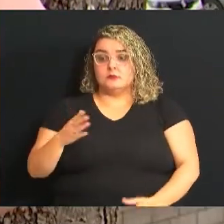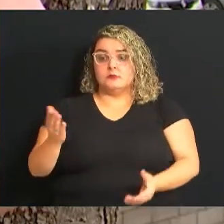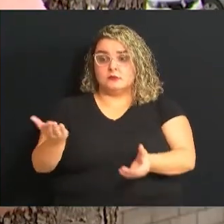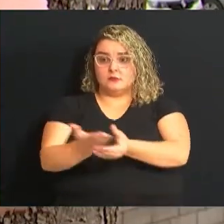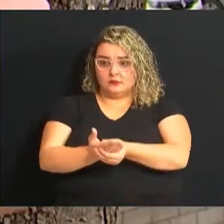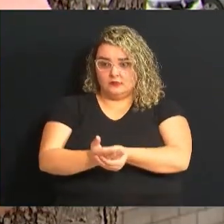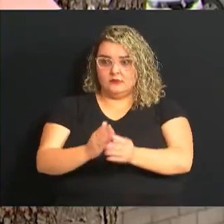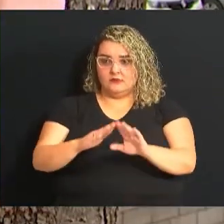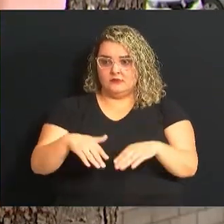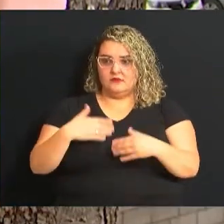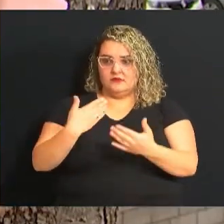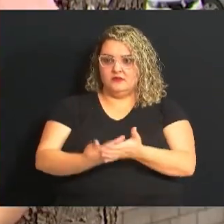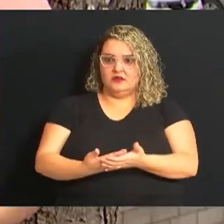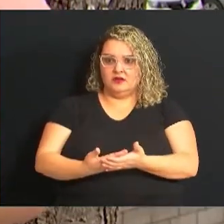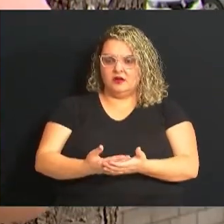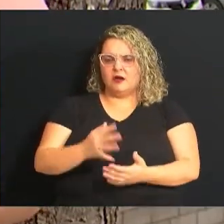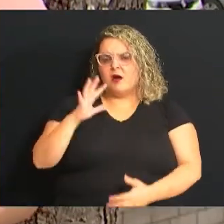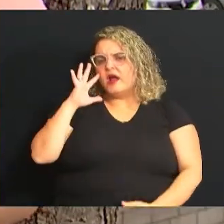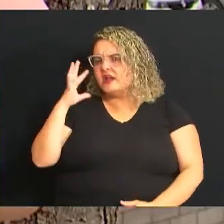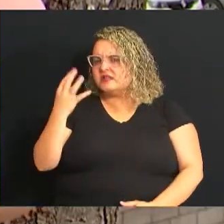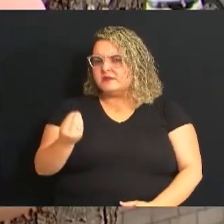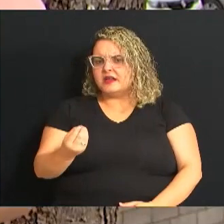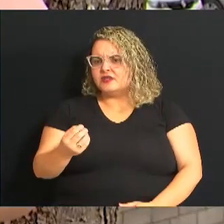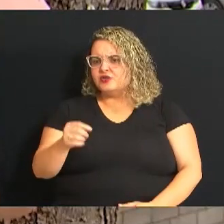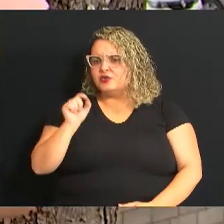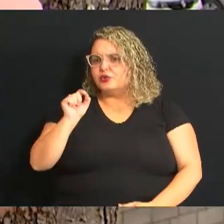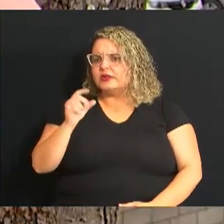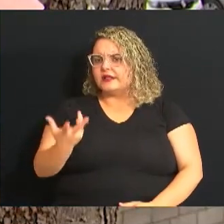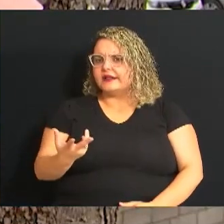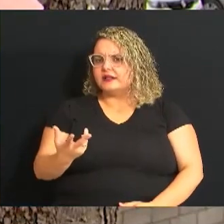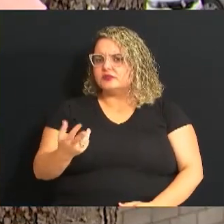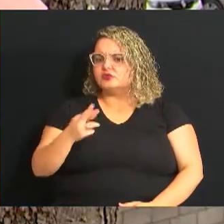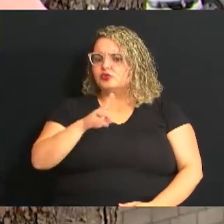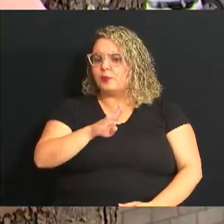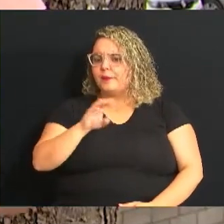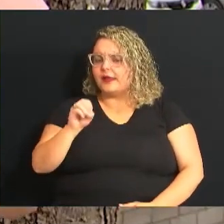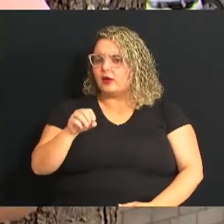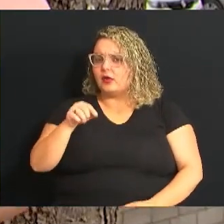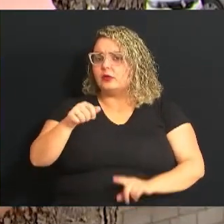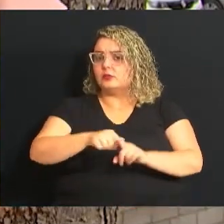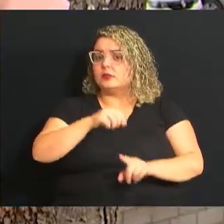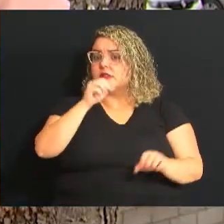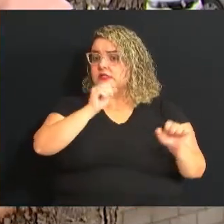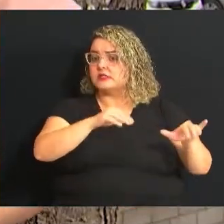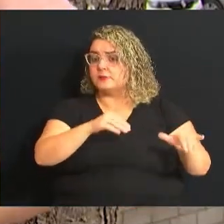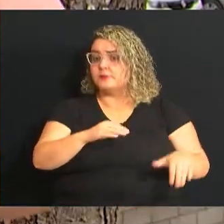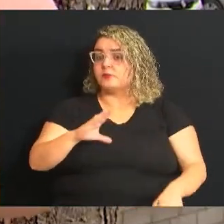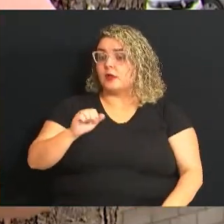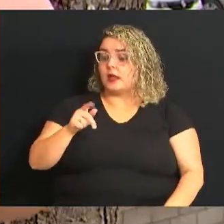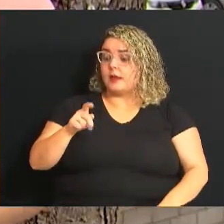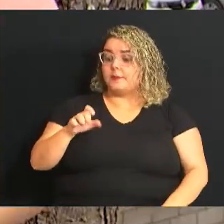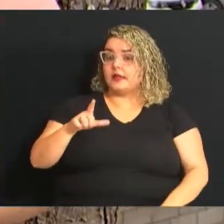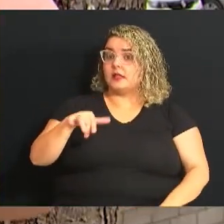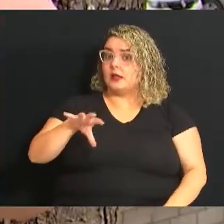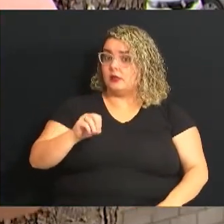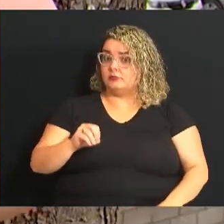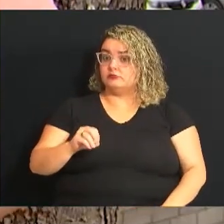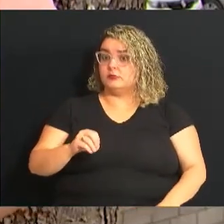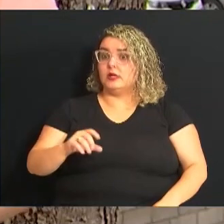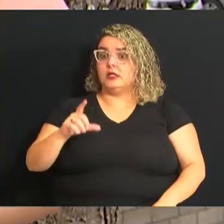Comissão Especial de Estudos que analisa o plano diretor aqui de Campinas está disponível no youtube.com/TV Câmara